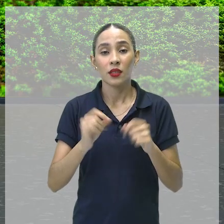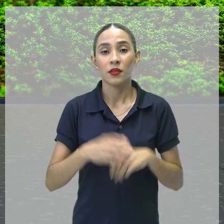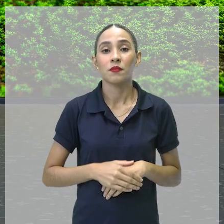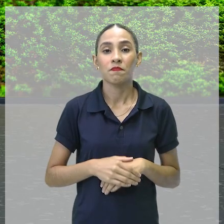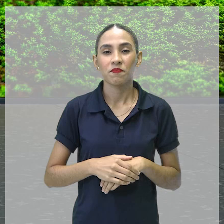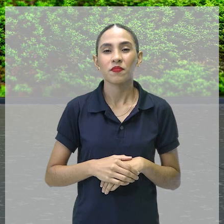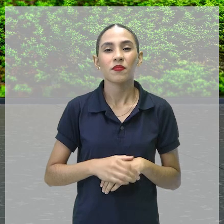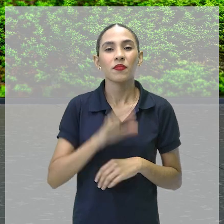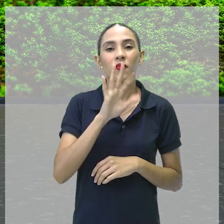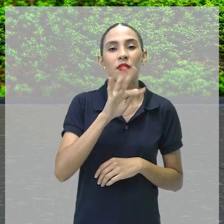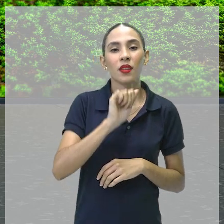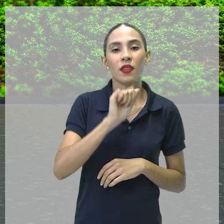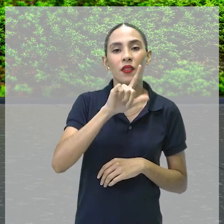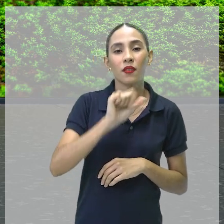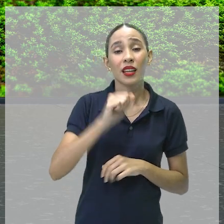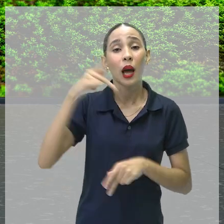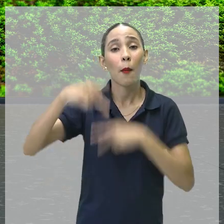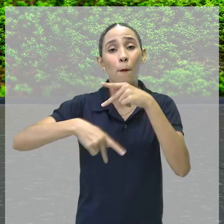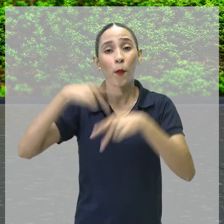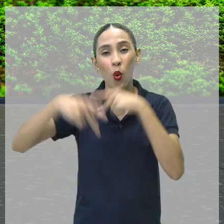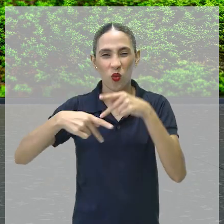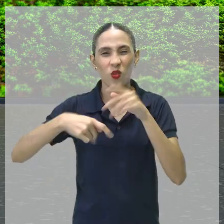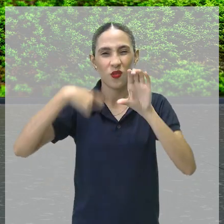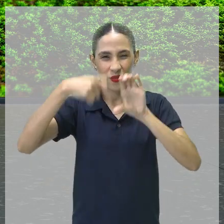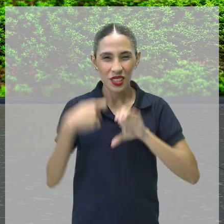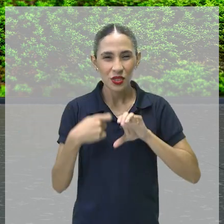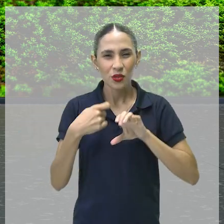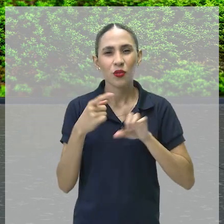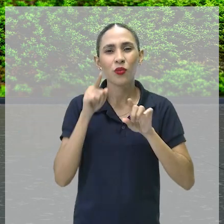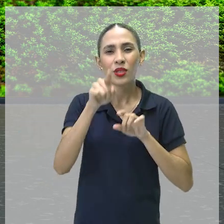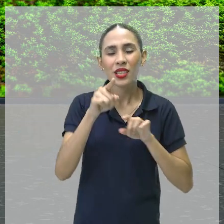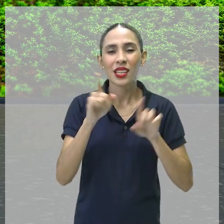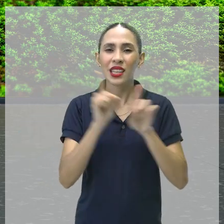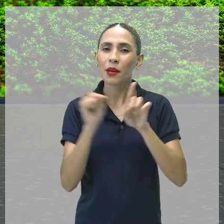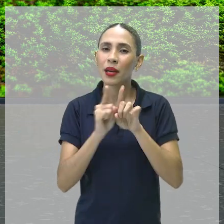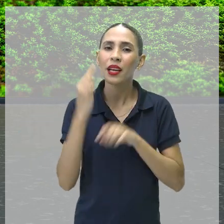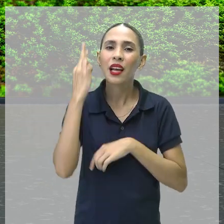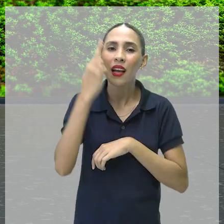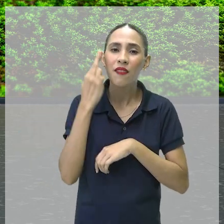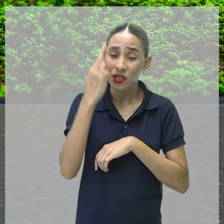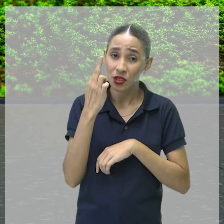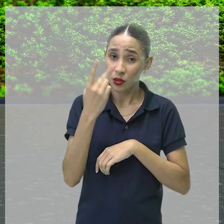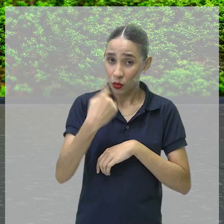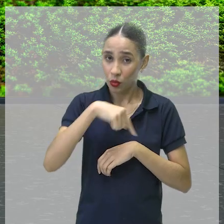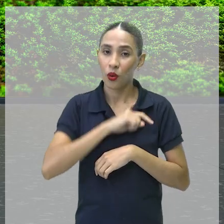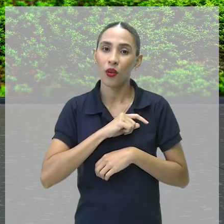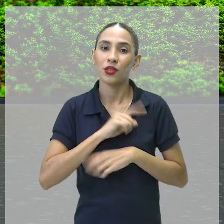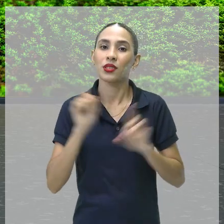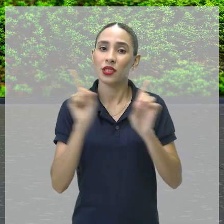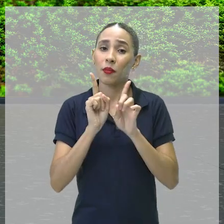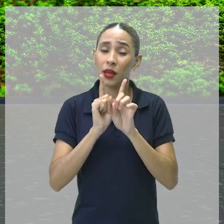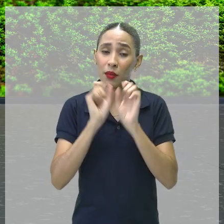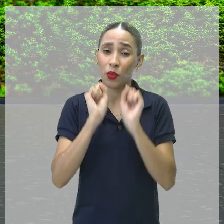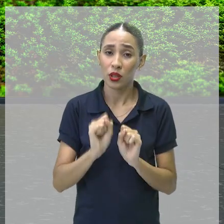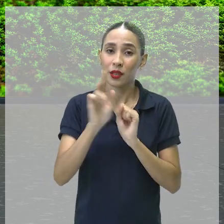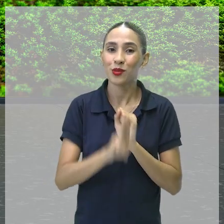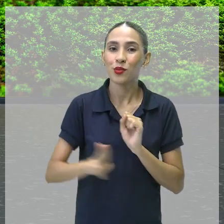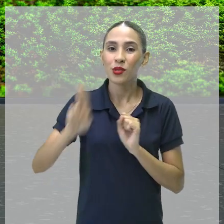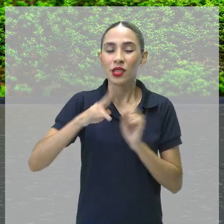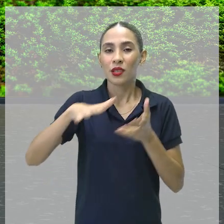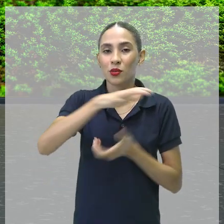esse fala-povo para você também ter esse questionamento, que nós podemos também, utilizando